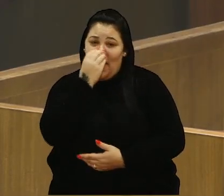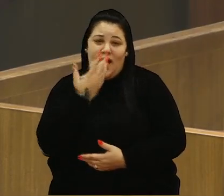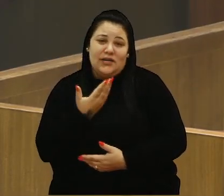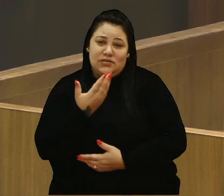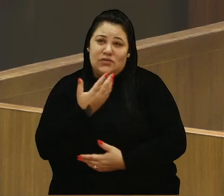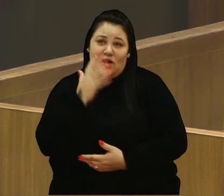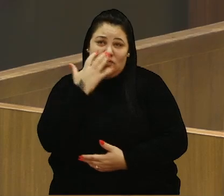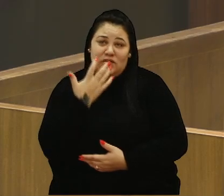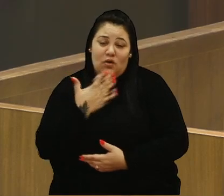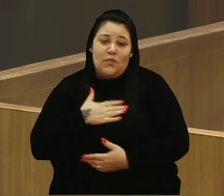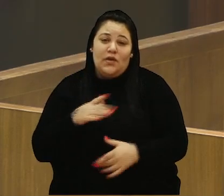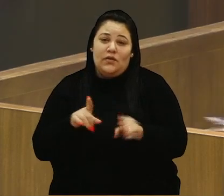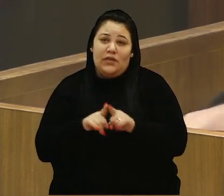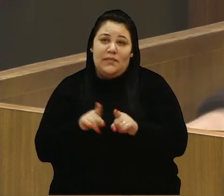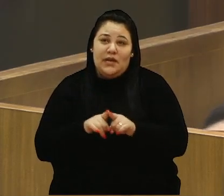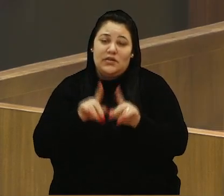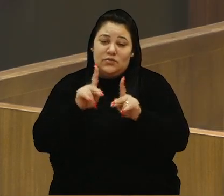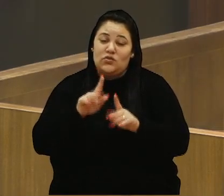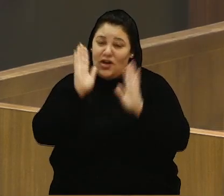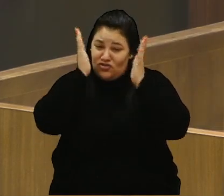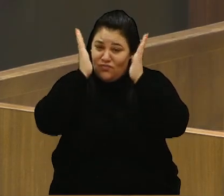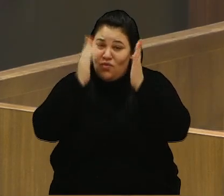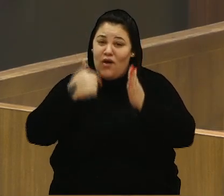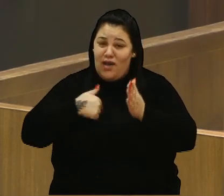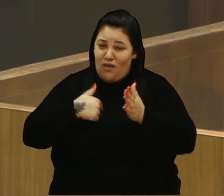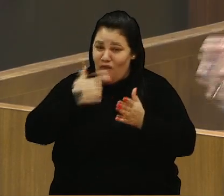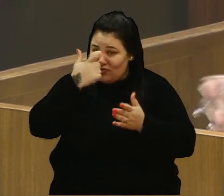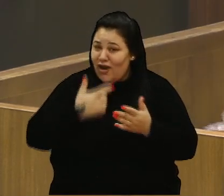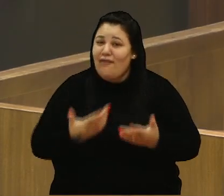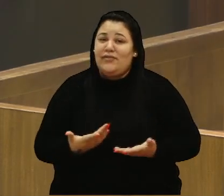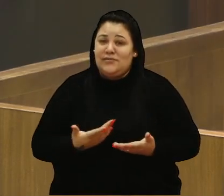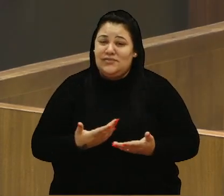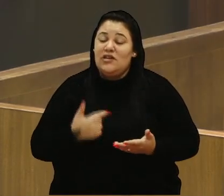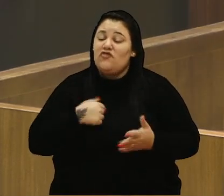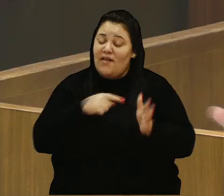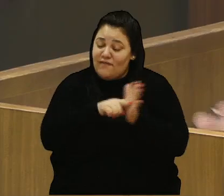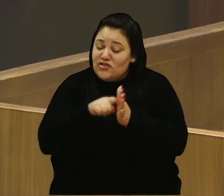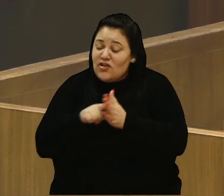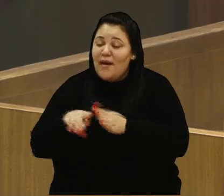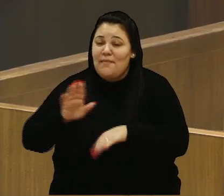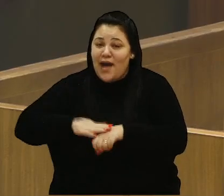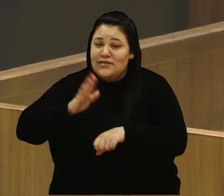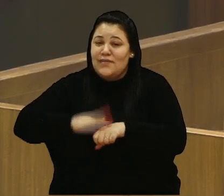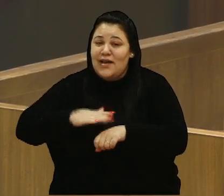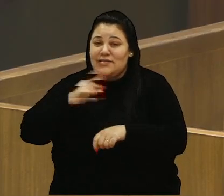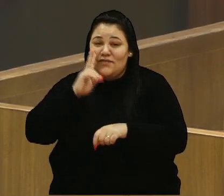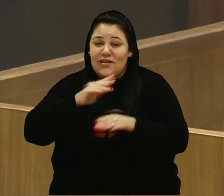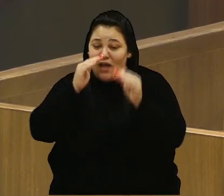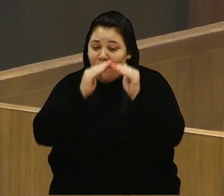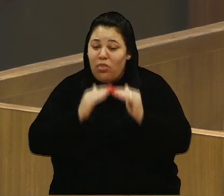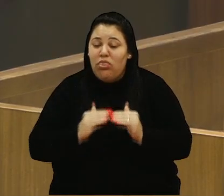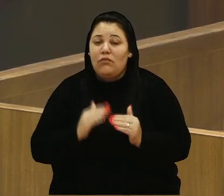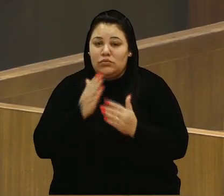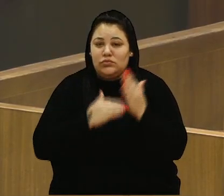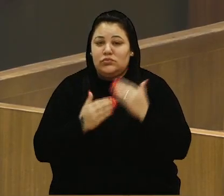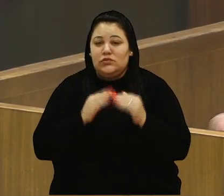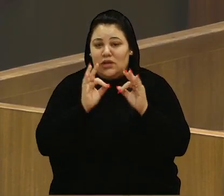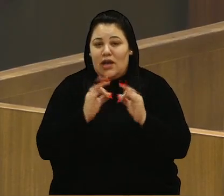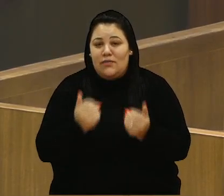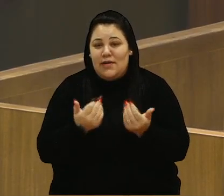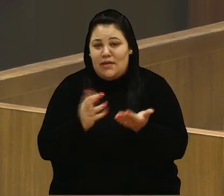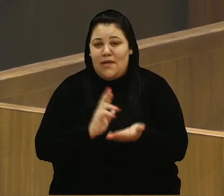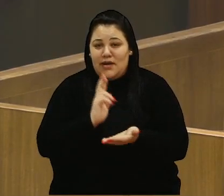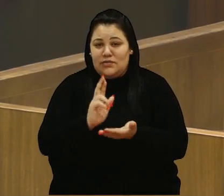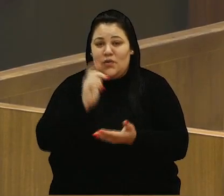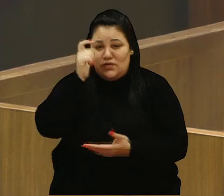ocorriam comigo, aí o pessoal me tirava para palhaço. Agora a gente vai começar a investigar cada vez mais essa empresa, ver se está tudo certinho ali, para estar trazendo uma resposta para quem me